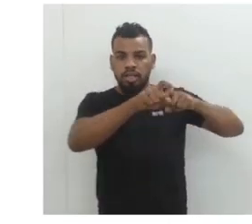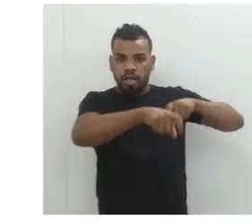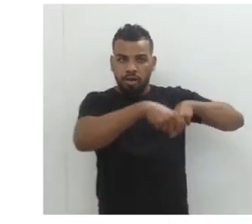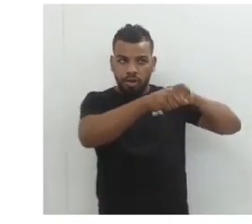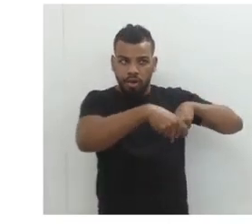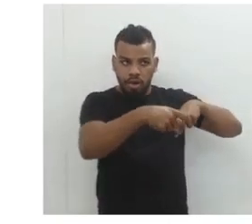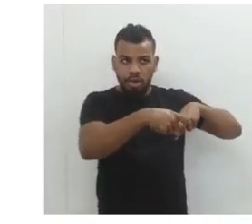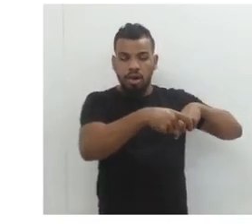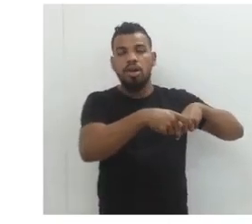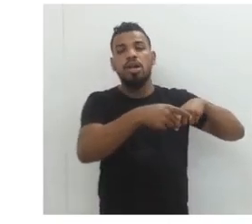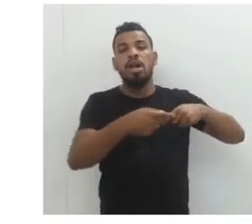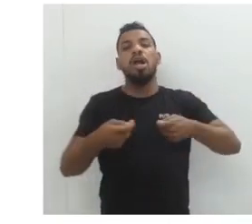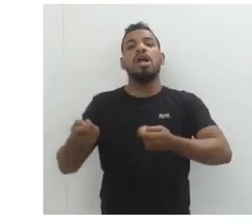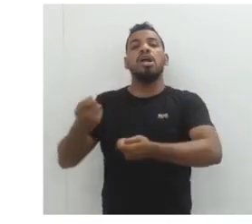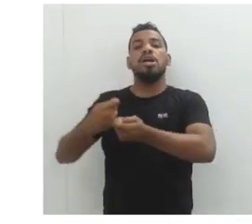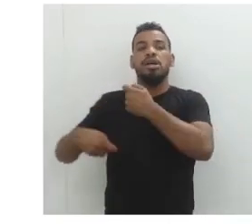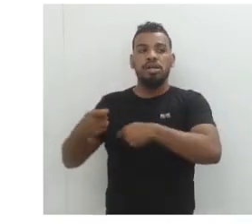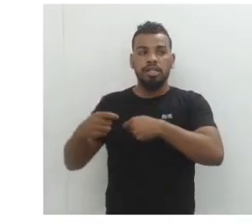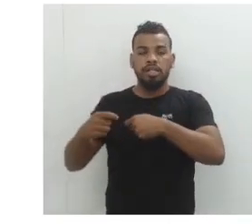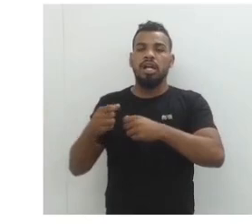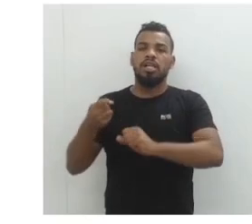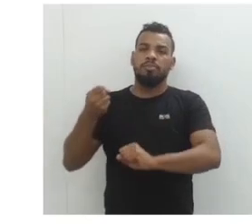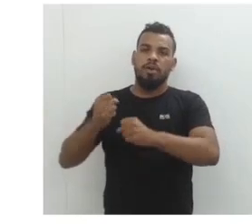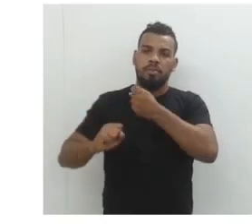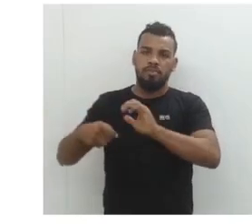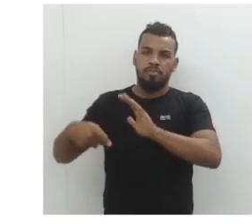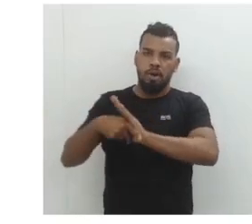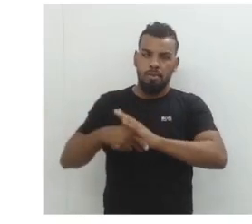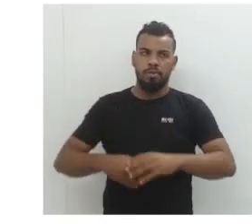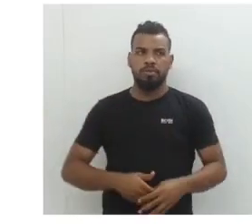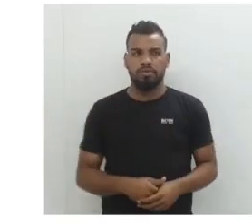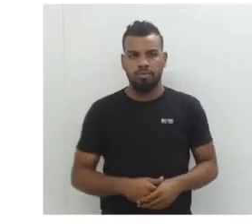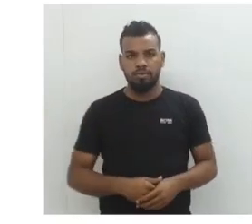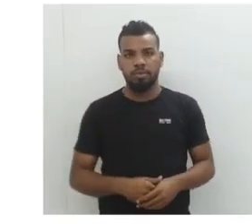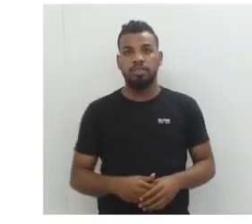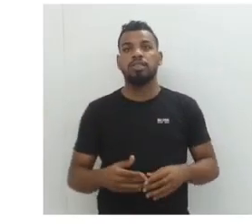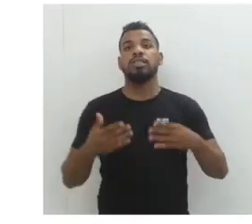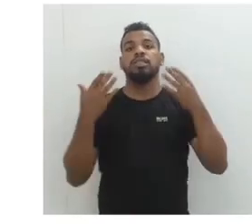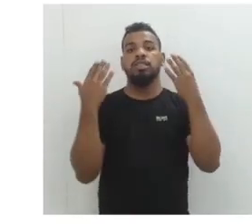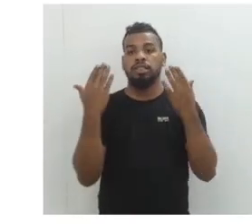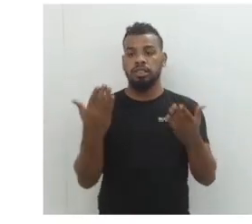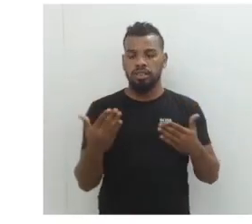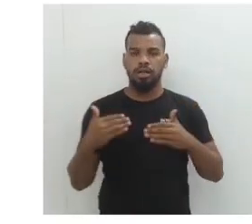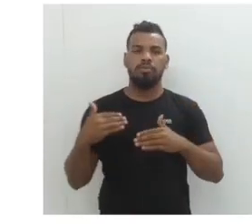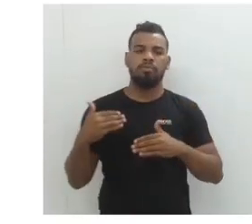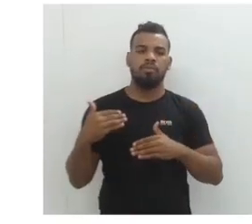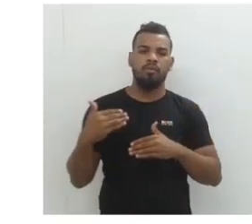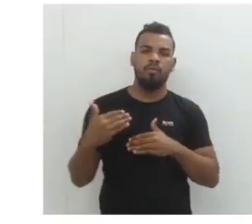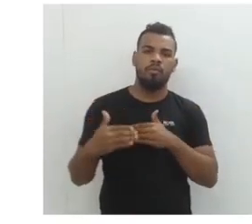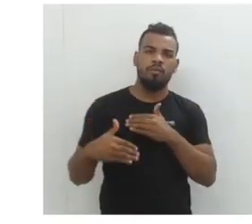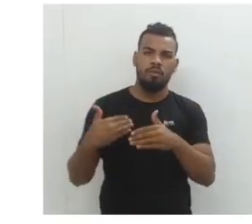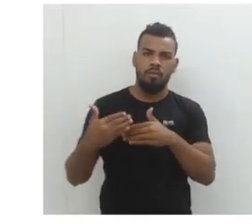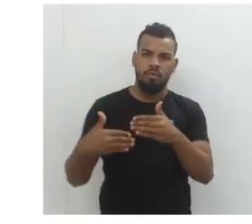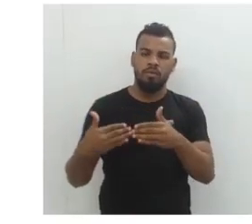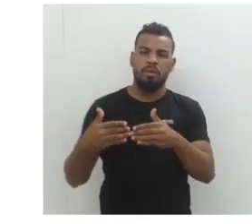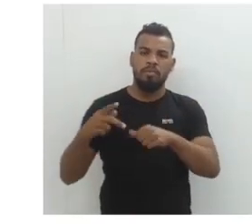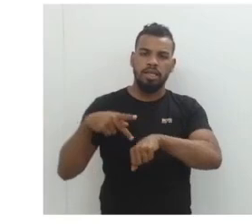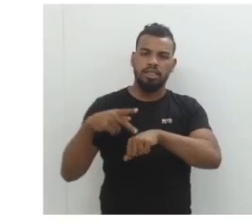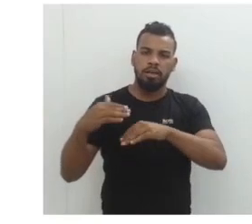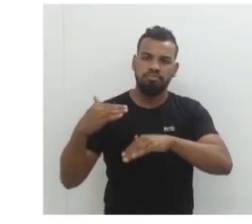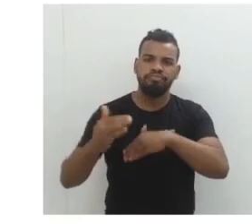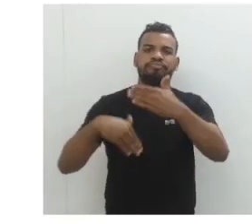para uma economia industrial, e isso vai promover o avanço do